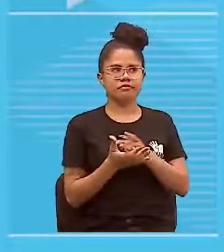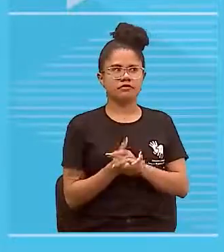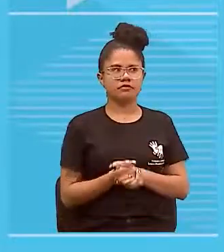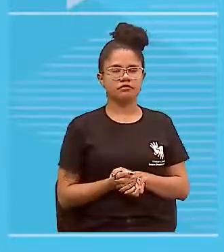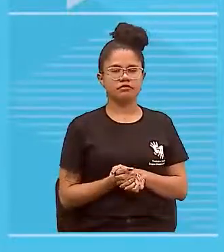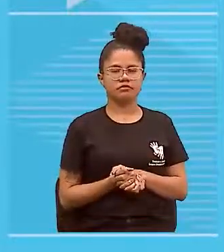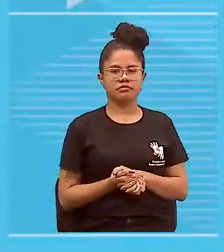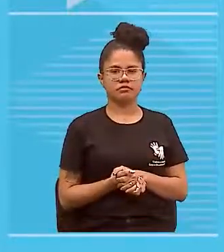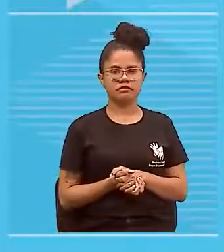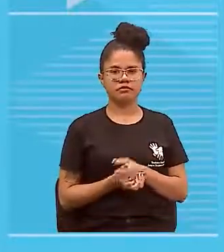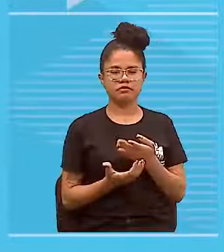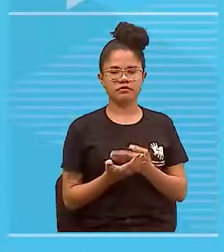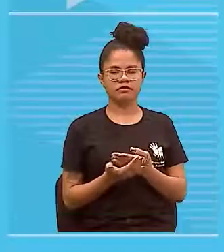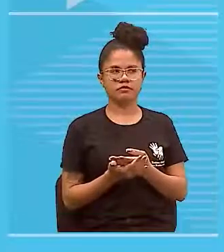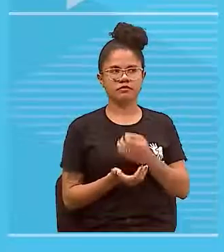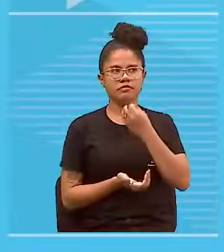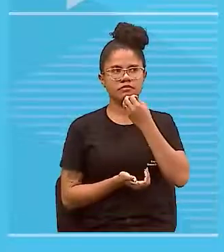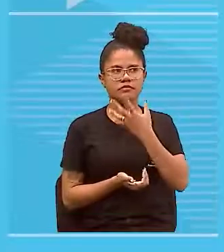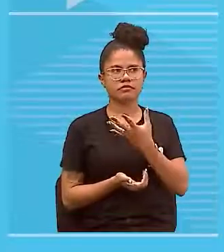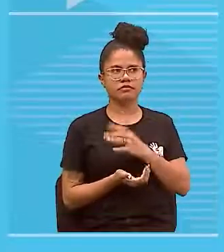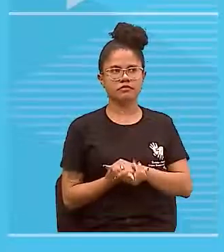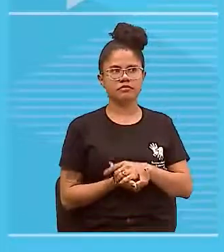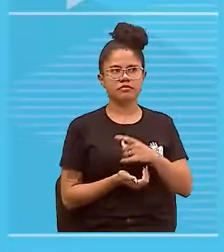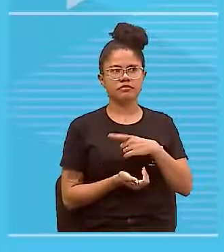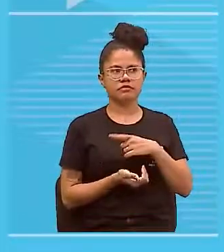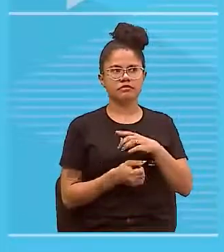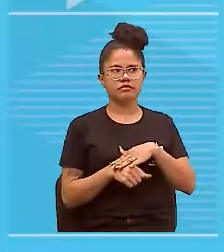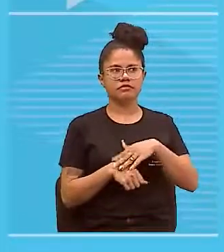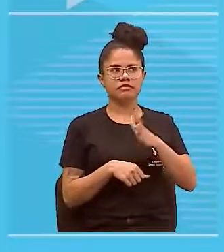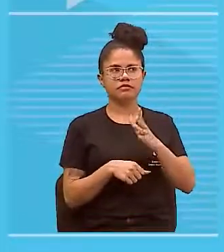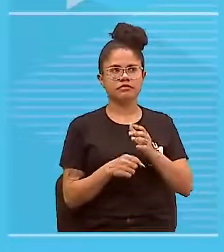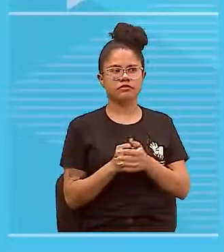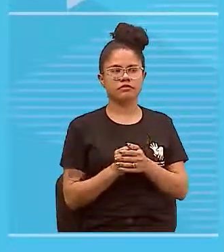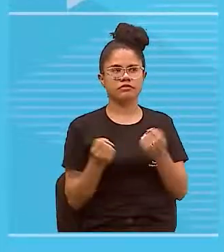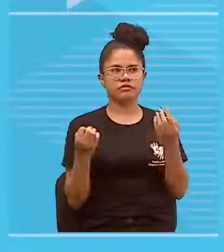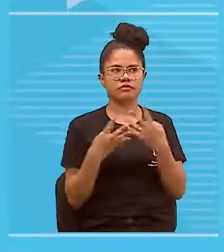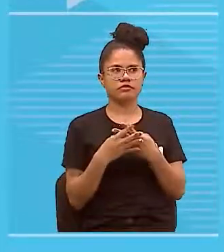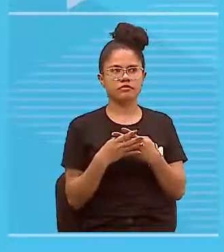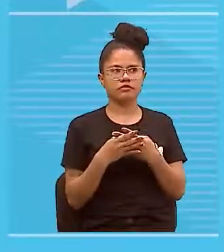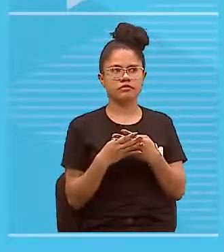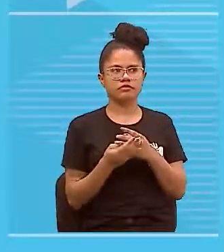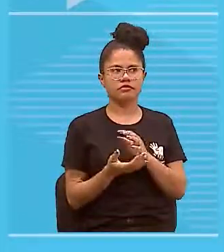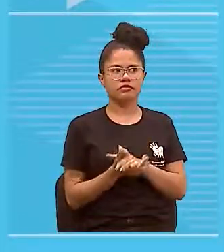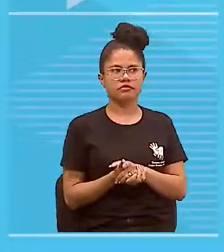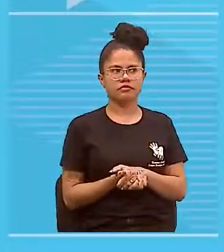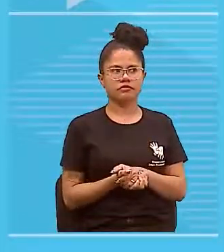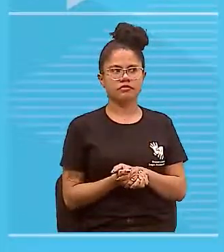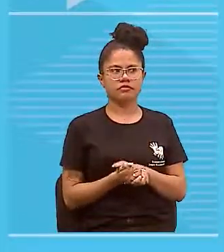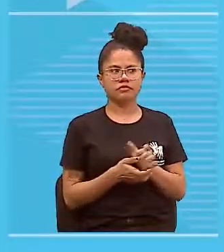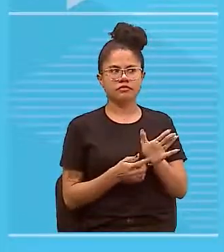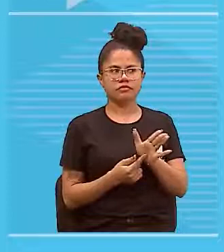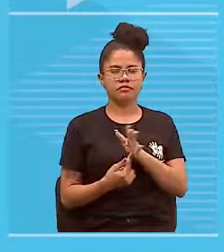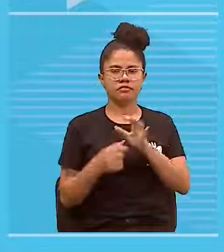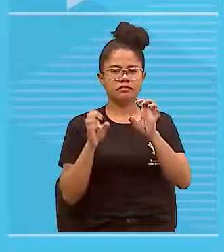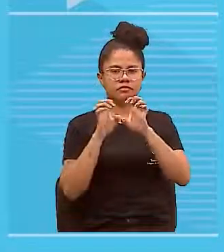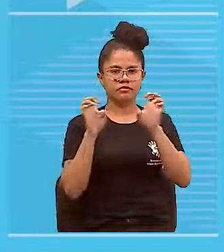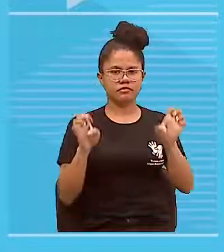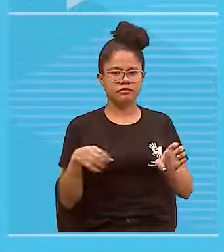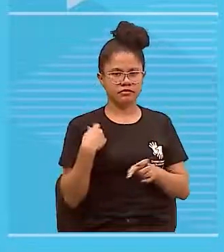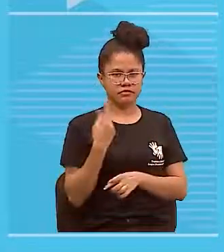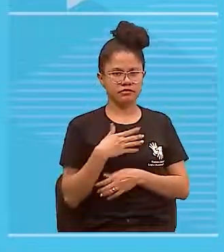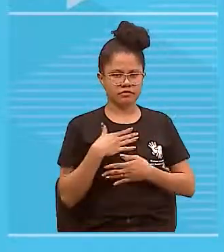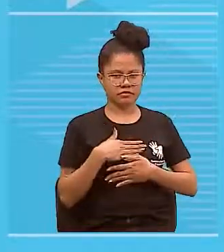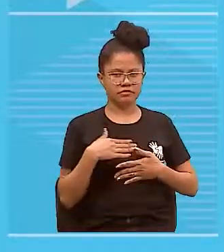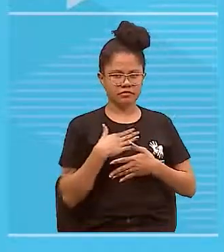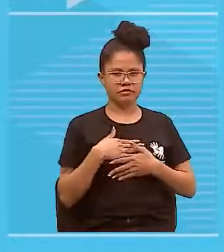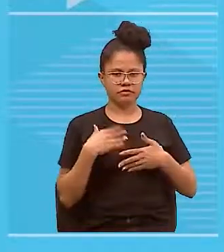tá gostosa. Eita, tem mais um quadro branco aqui, que massa. Então, a gente vai fazer aquele esqueminha que a gente gosta de